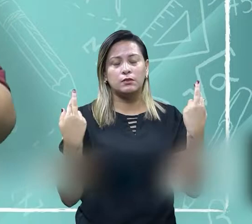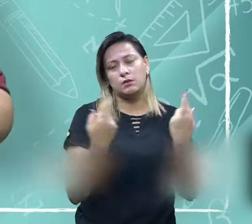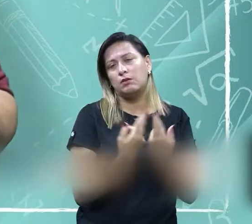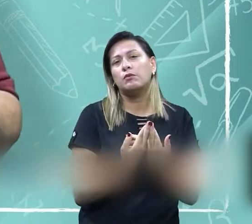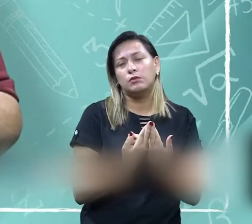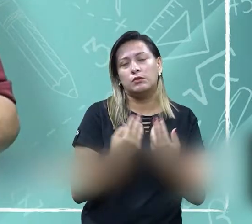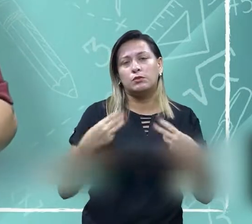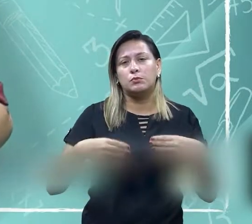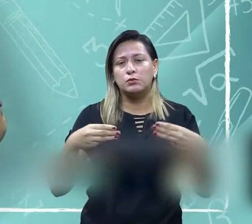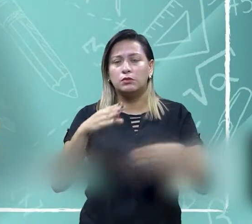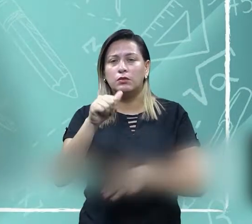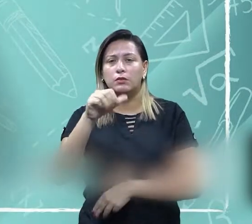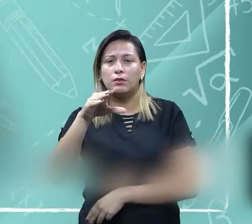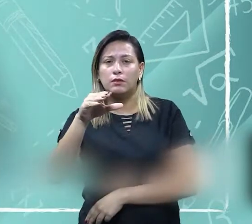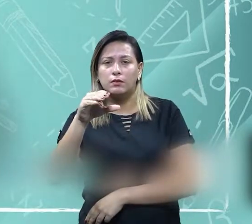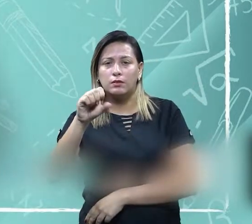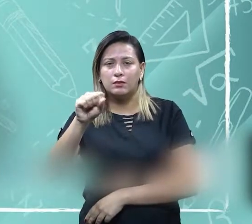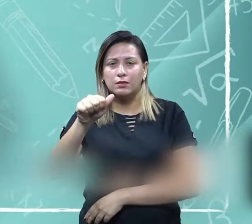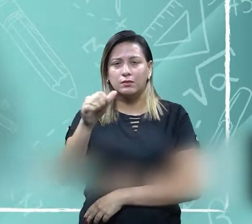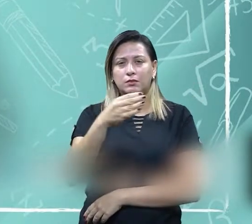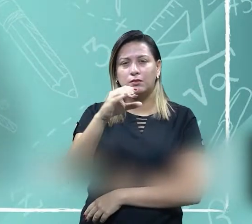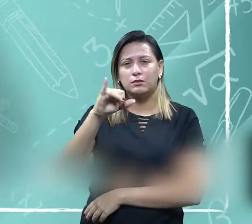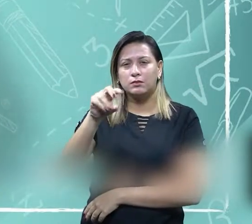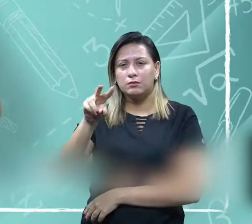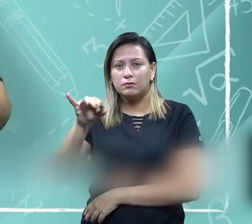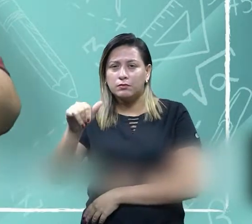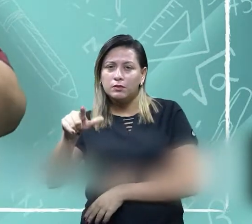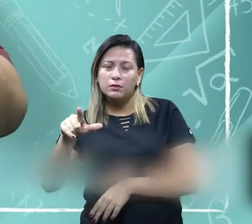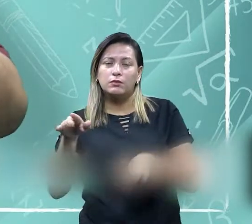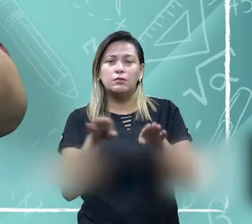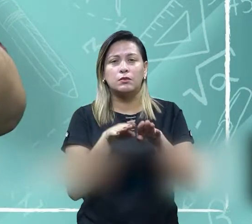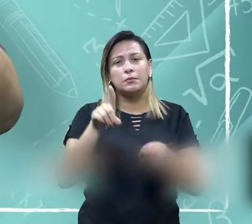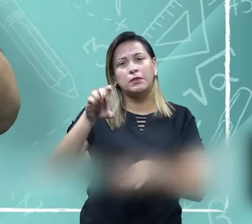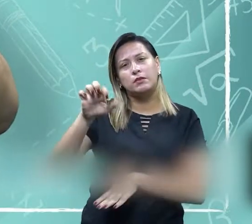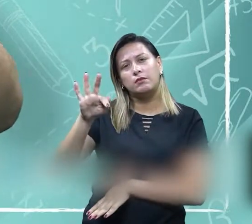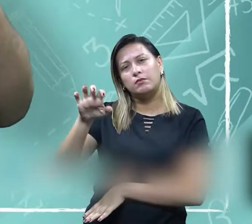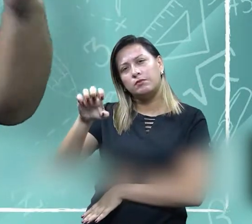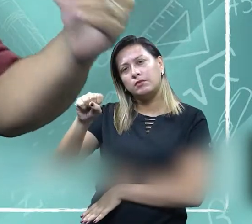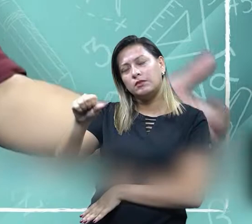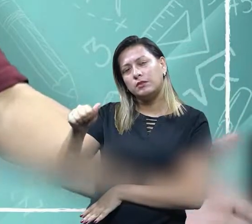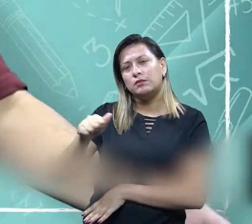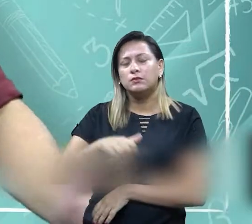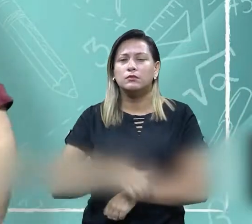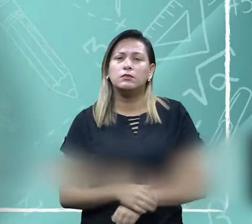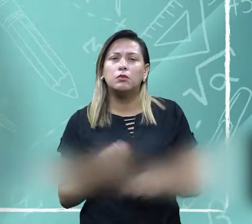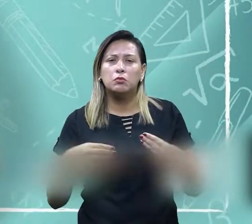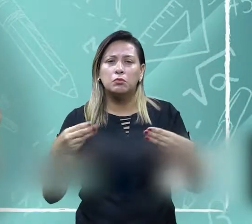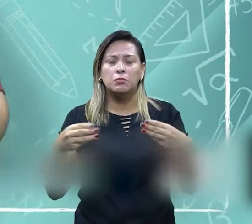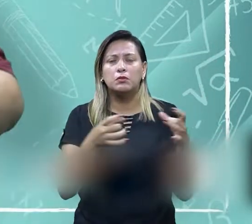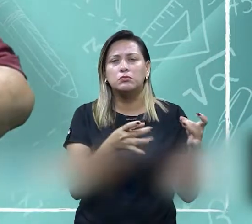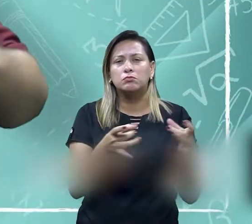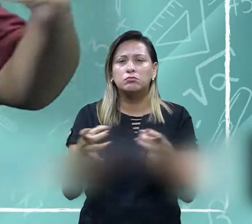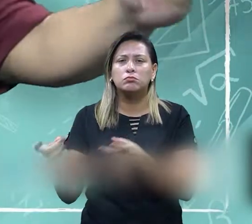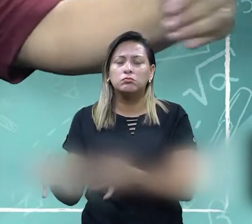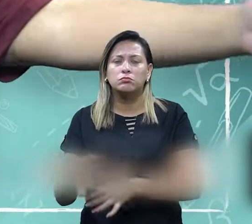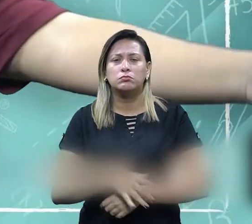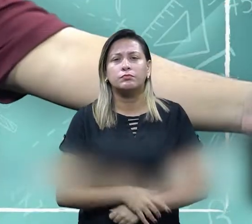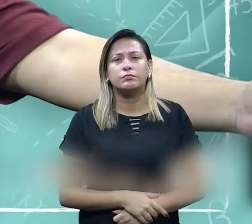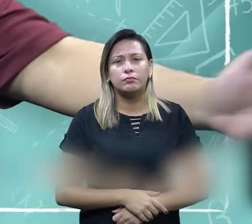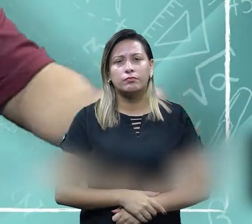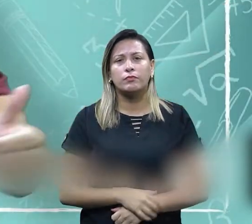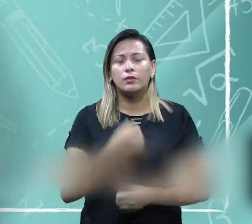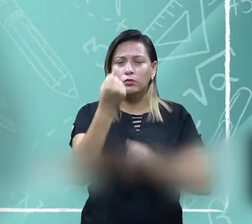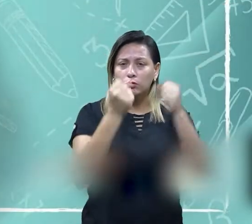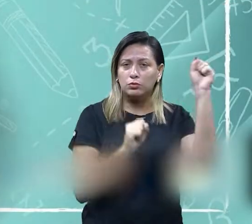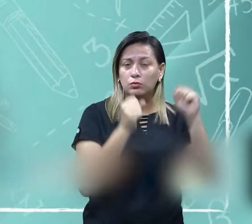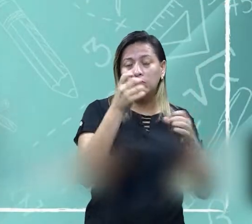Civil, Ministério da Defesa, o Ministério do Comércio, o Ministério da Indústria e Comércio,